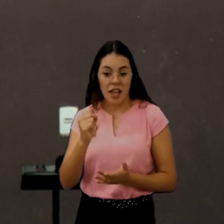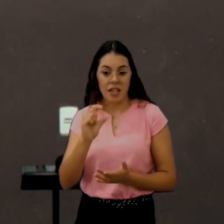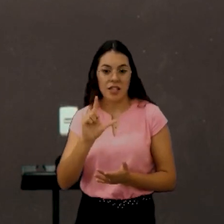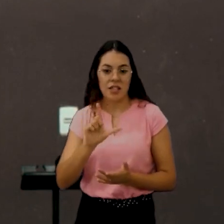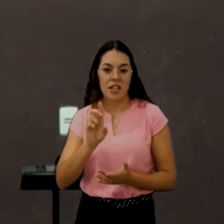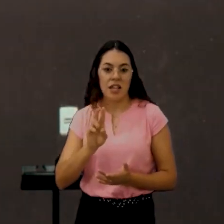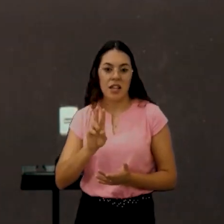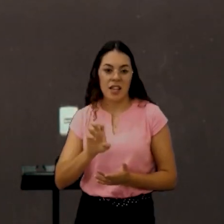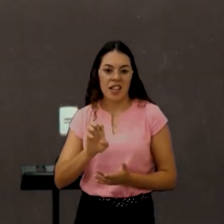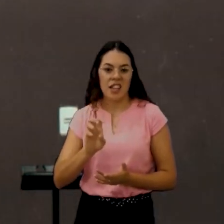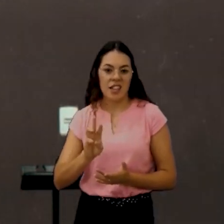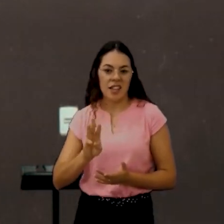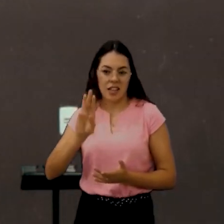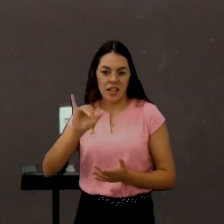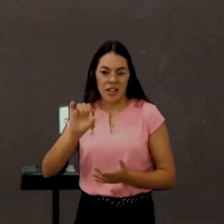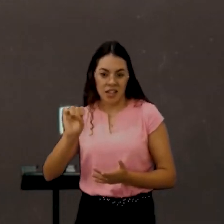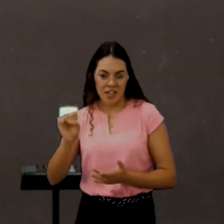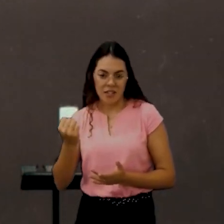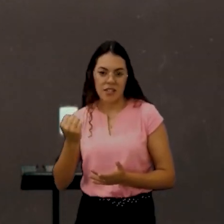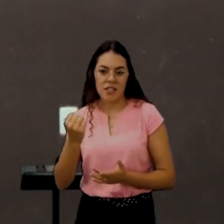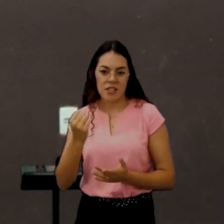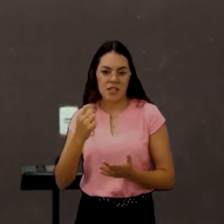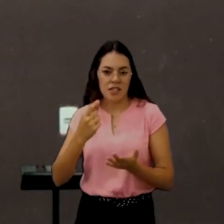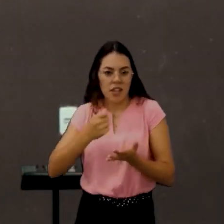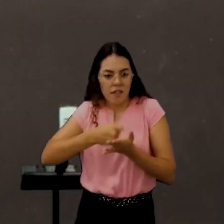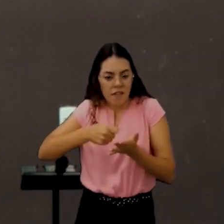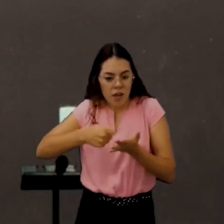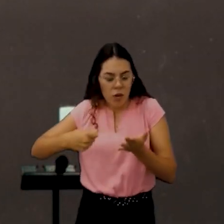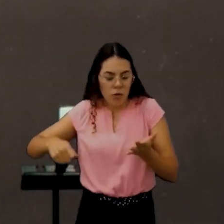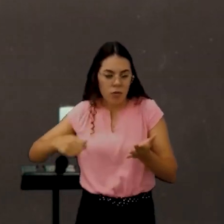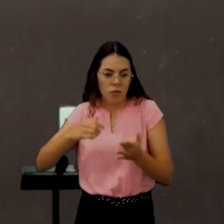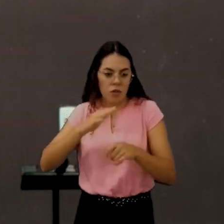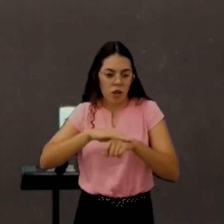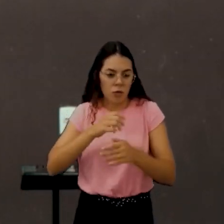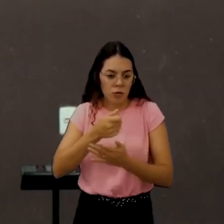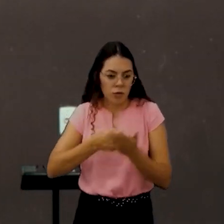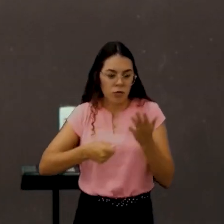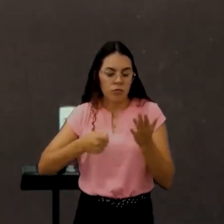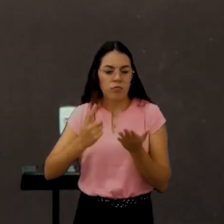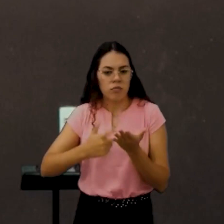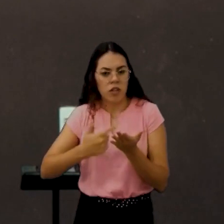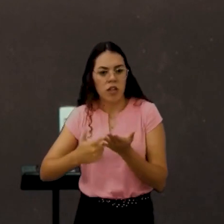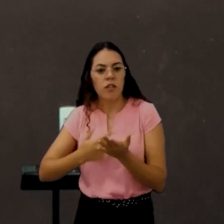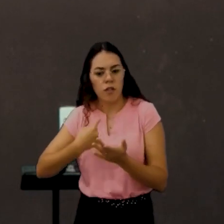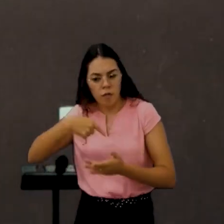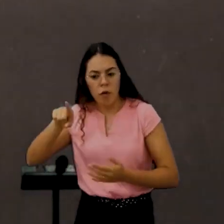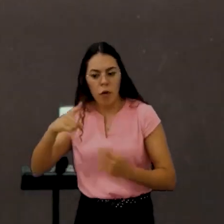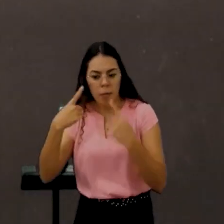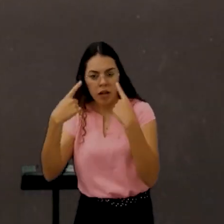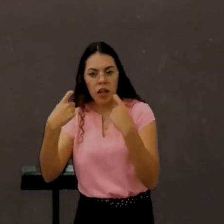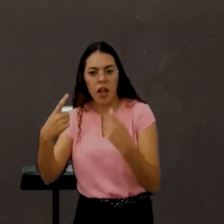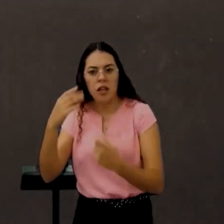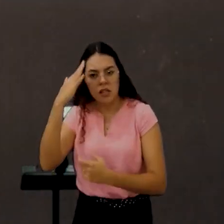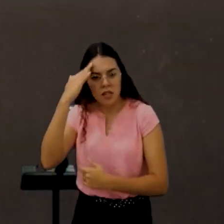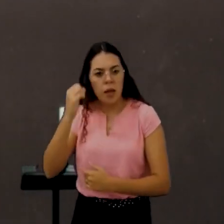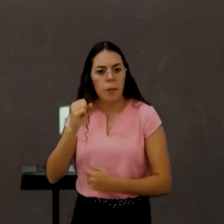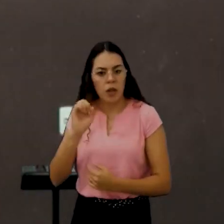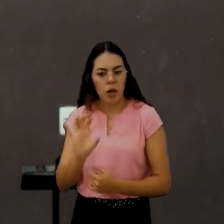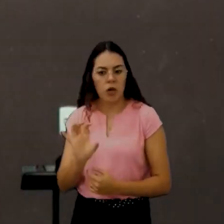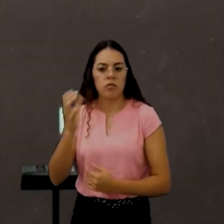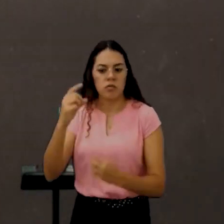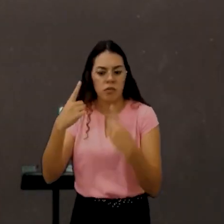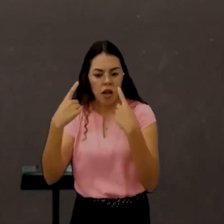ele escreveu isso na época da Segunda Guerra, viu? Ele vivia e ele foi para a guerra também. Ele sabia o que era isso.